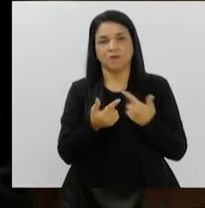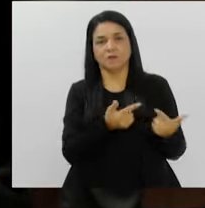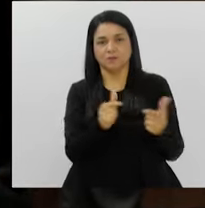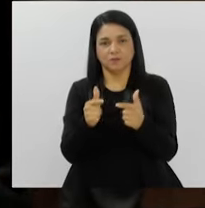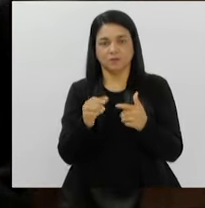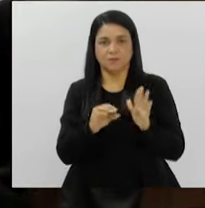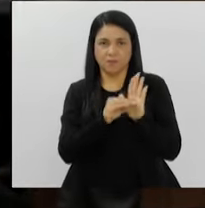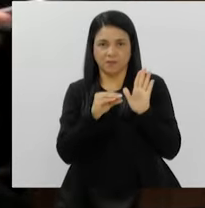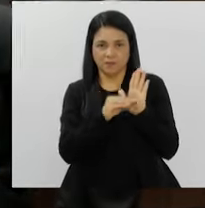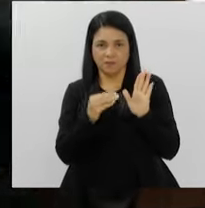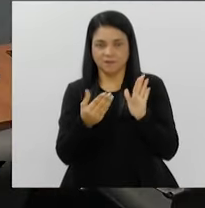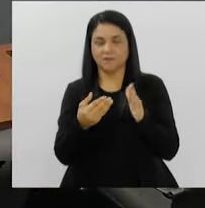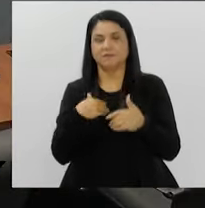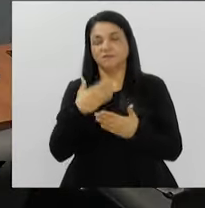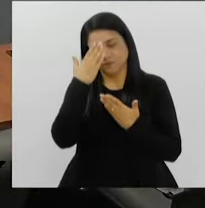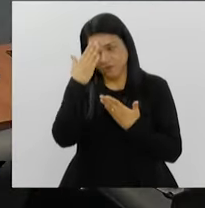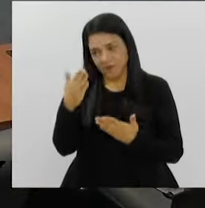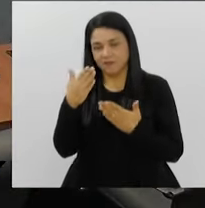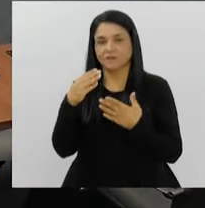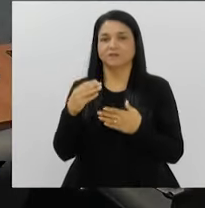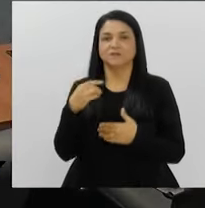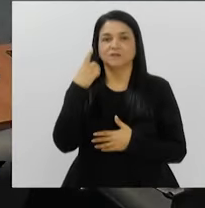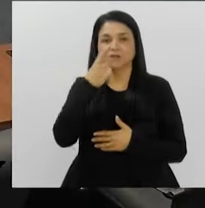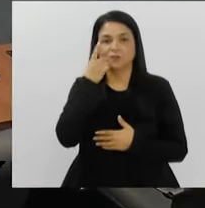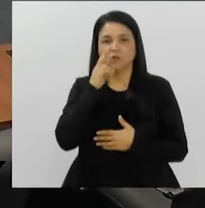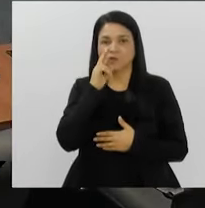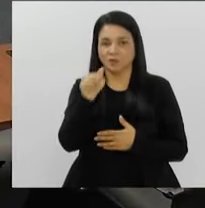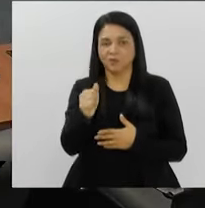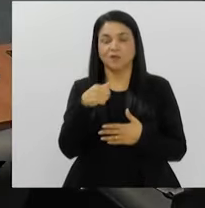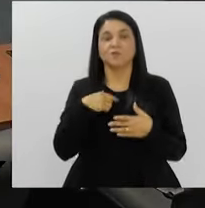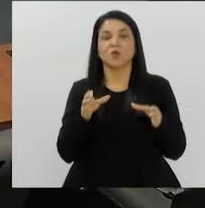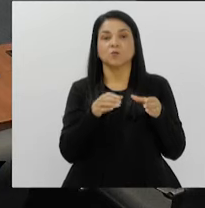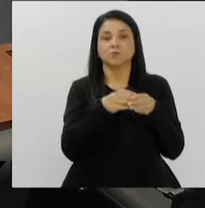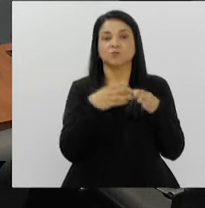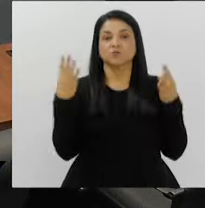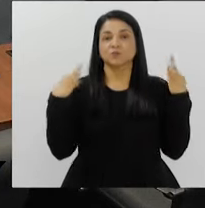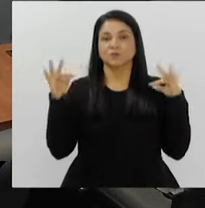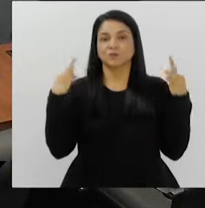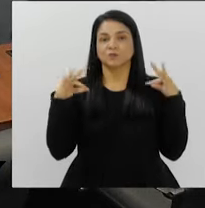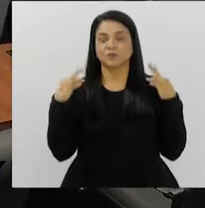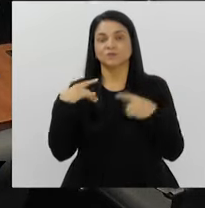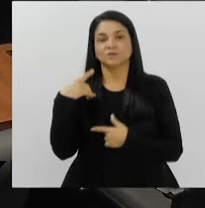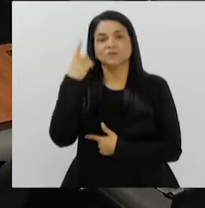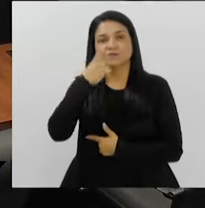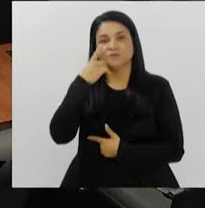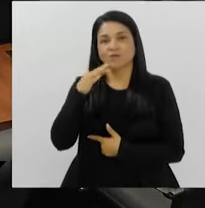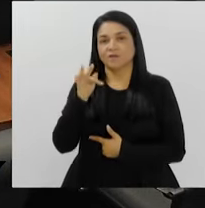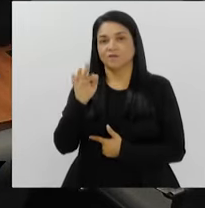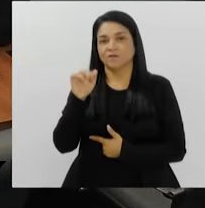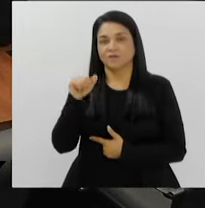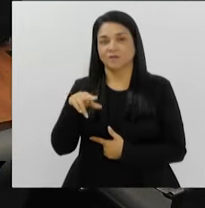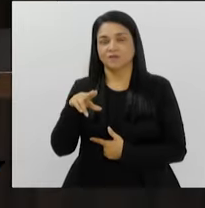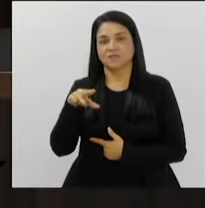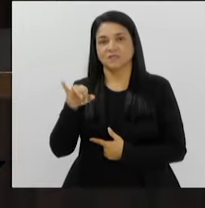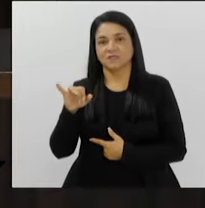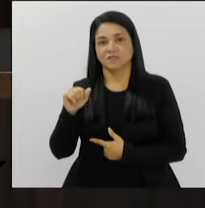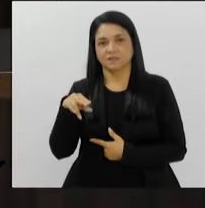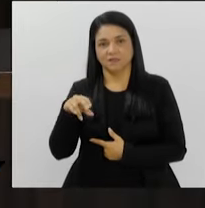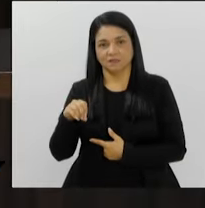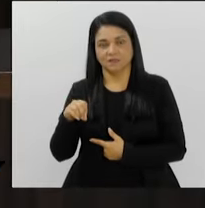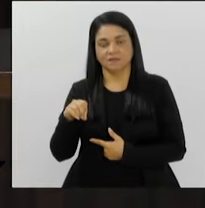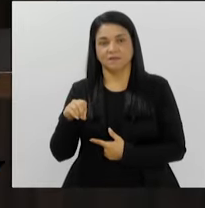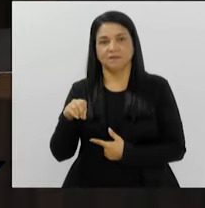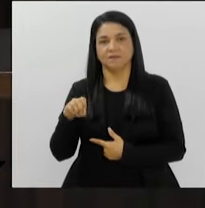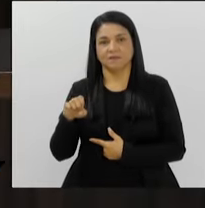presidente. Muito obrigado, deputada Amorim. Pela comissão de turismo, deputada Franciane Mota, por favor.